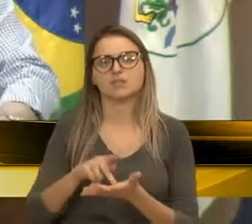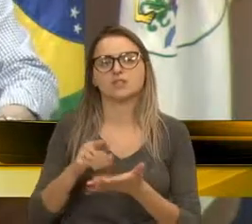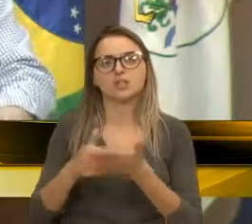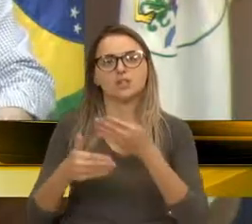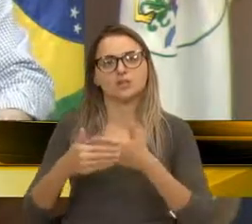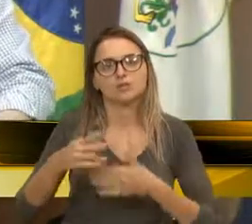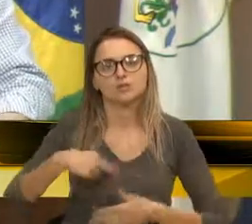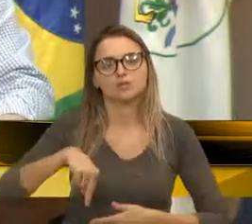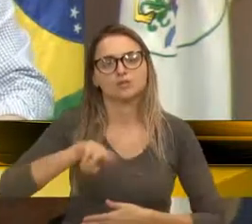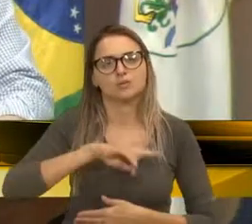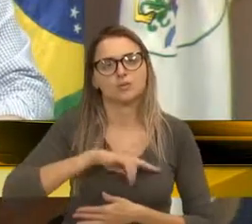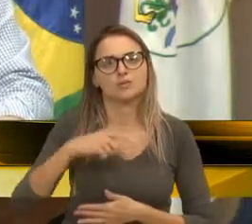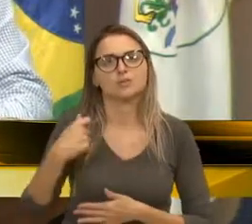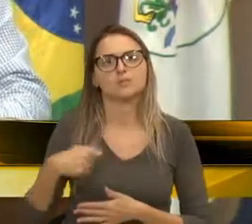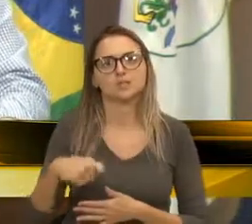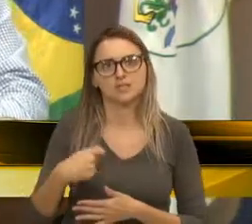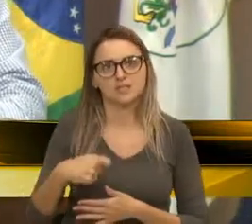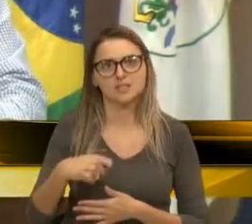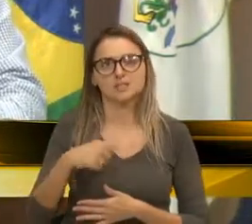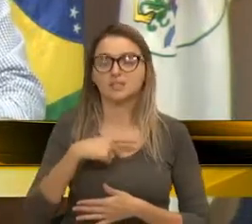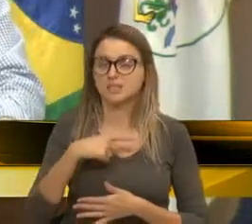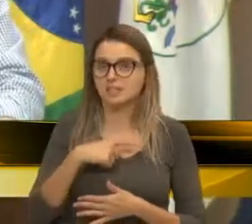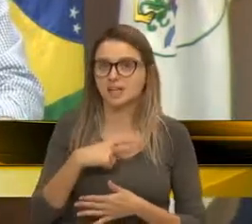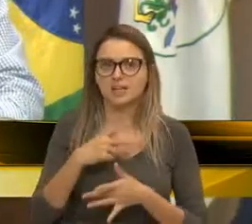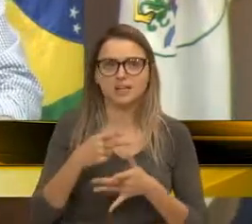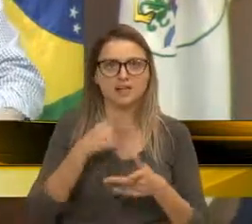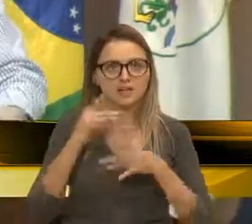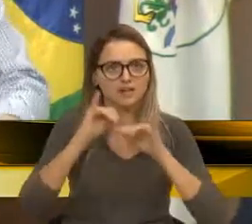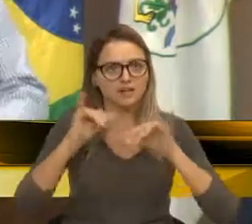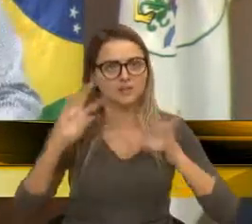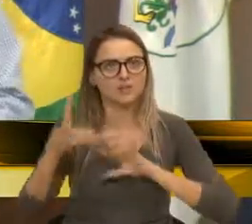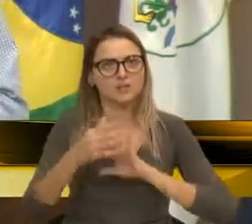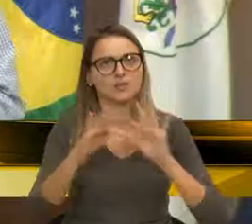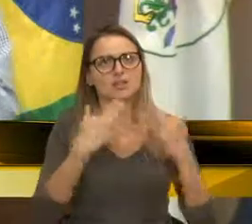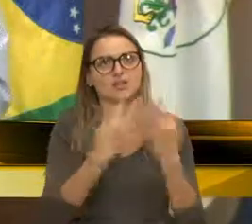que tratar isso aí constantemente nas nossas famílias.